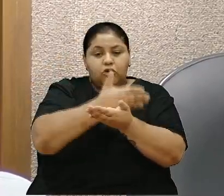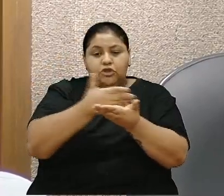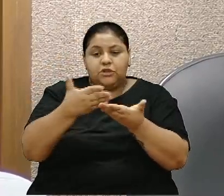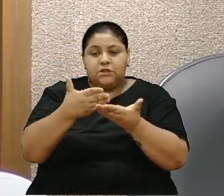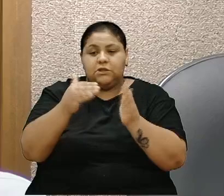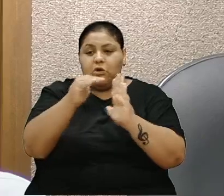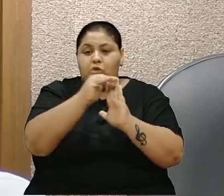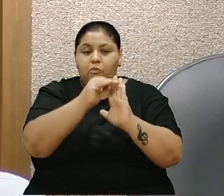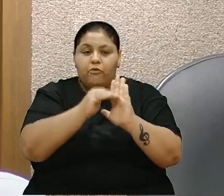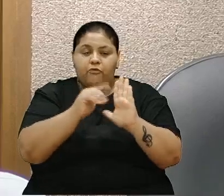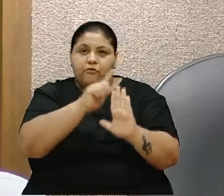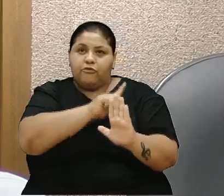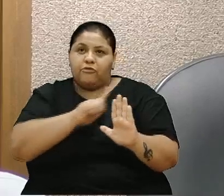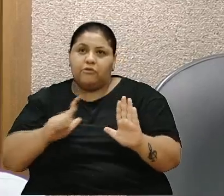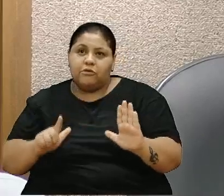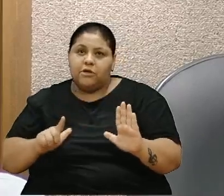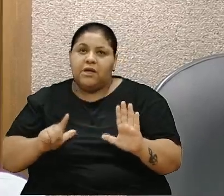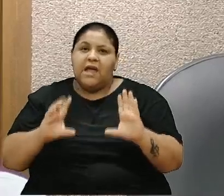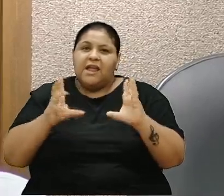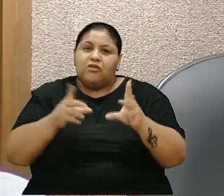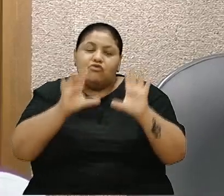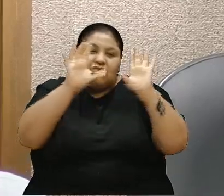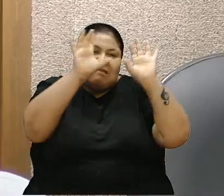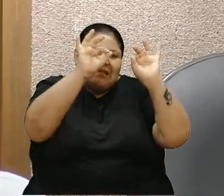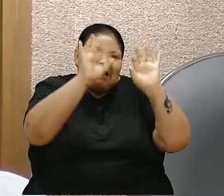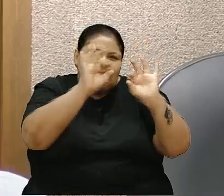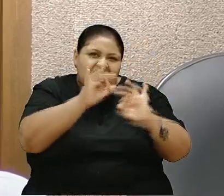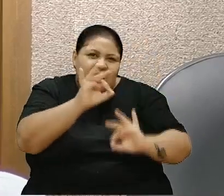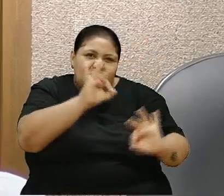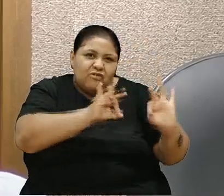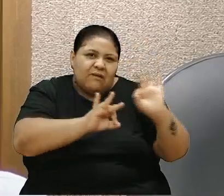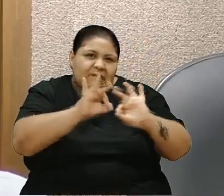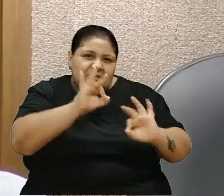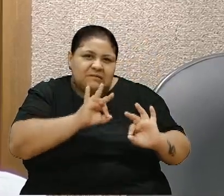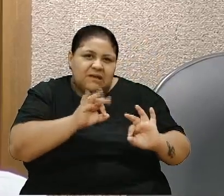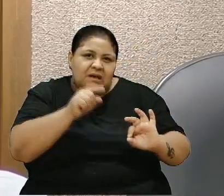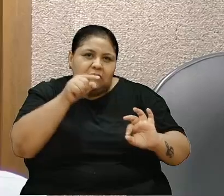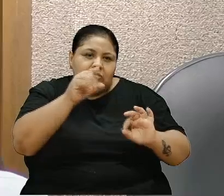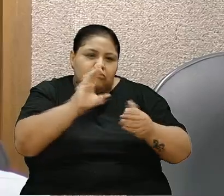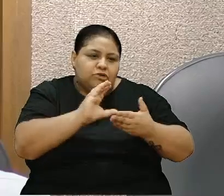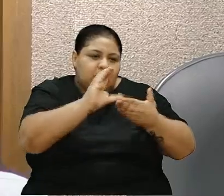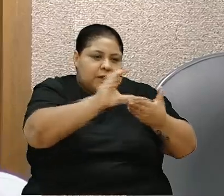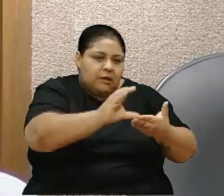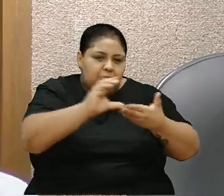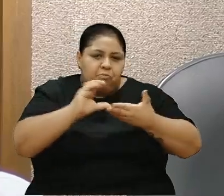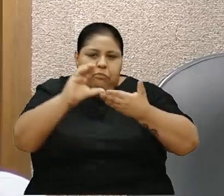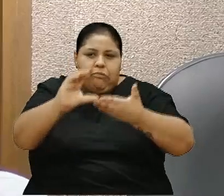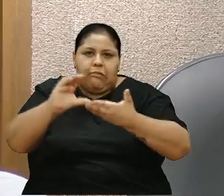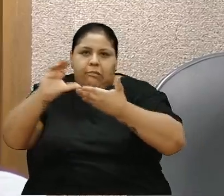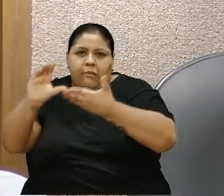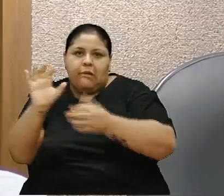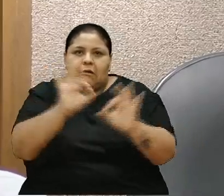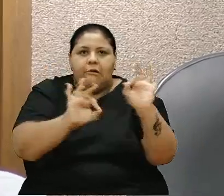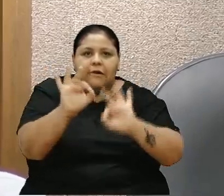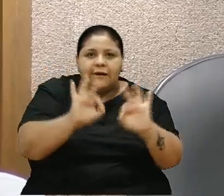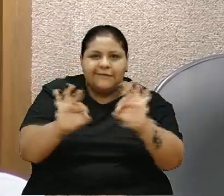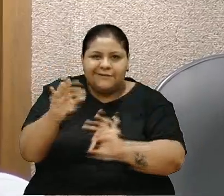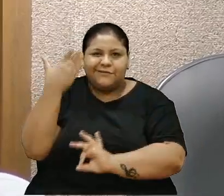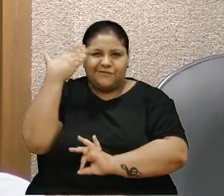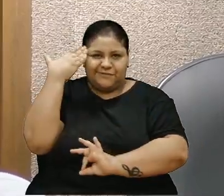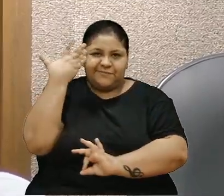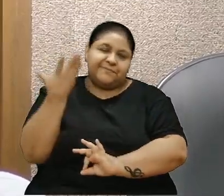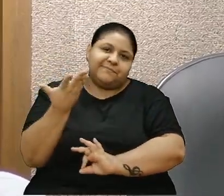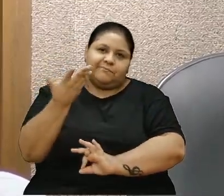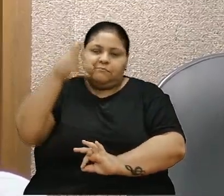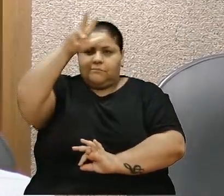tudo casadinho, vai ser tanto para a educação, tanto para a saúde, tanto para isso, tanto para a ação social, tanto para não sei o que lá e tal. O